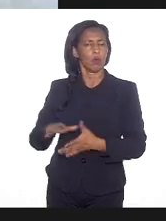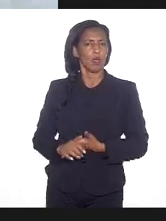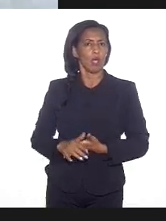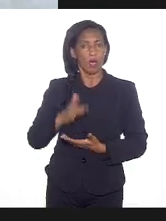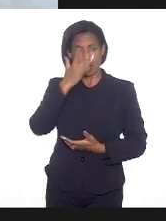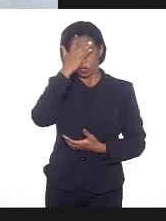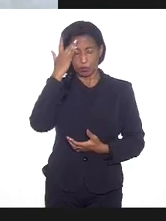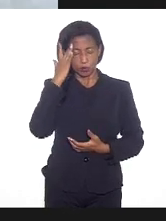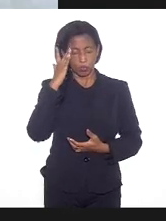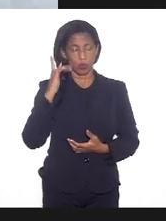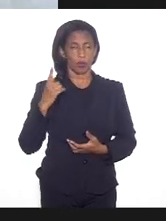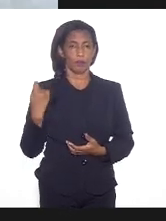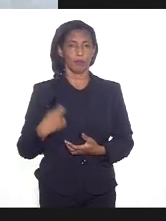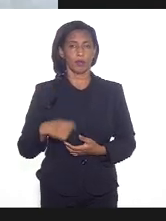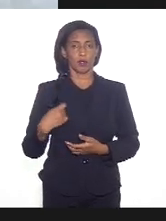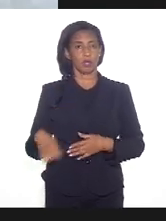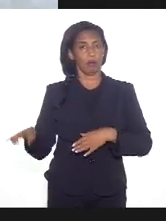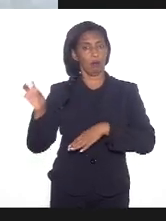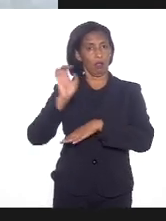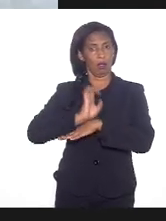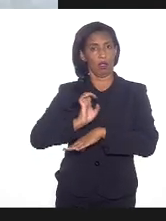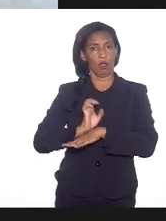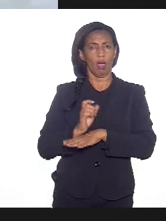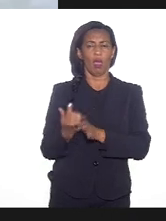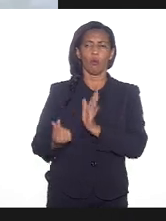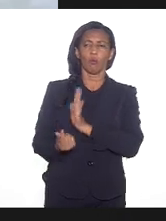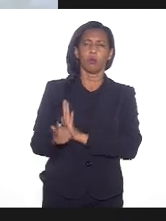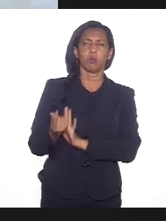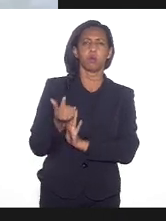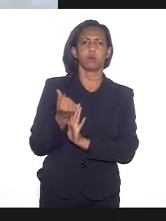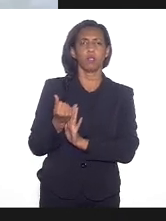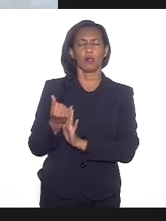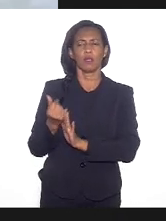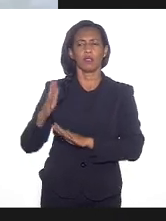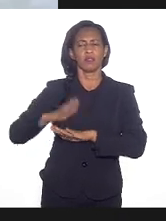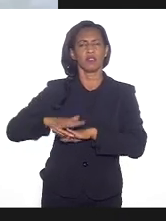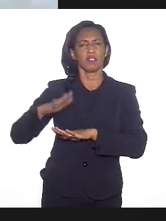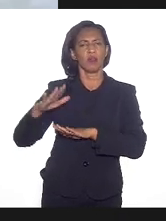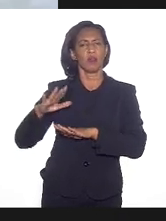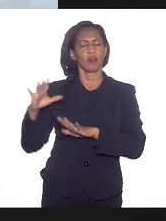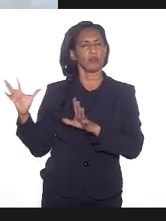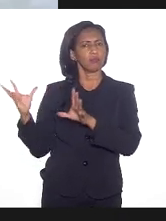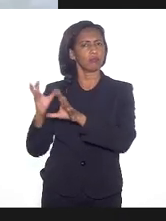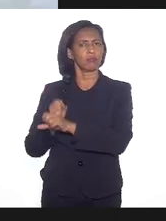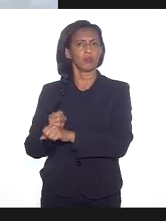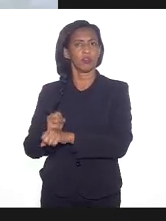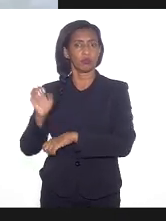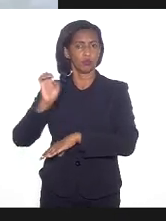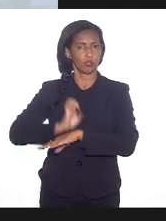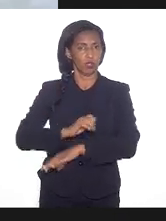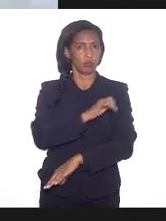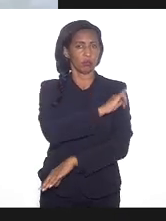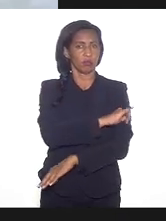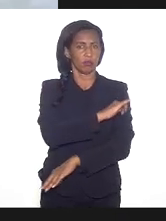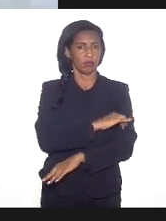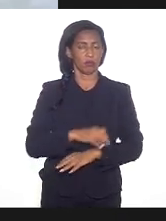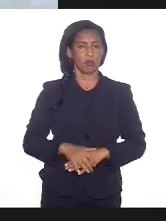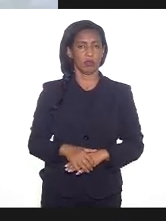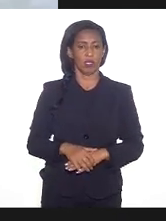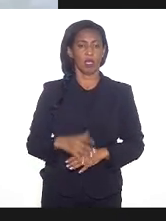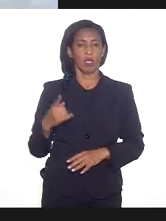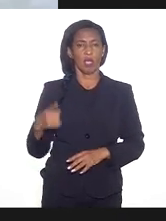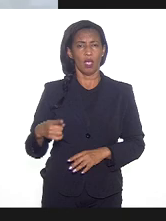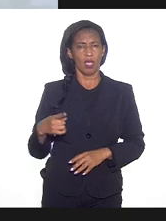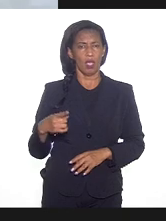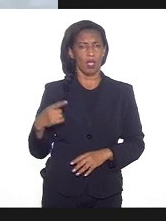públicos para os entes estaduais é a questão orçamentária, das mais complexas. e no estado do Rio de Janeiro é de longe a